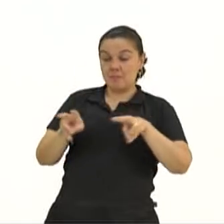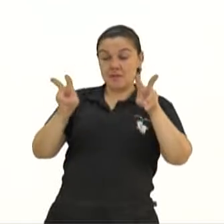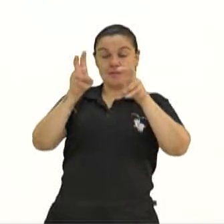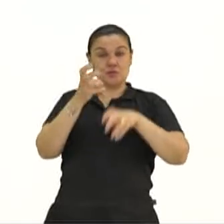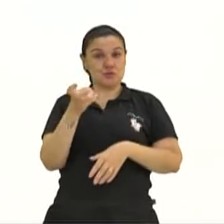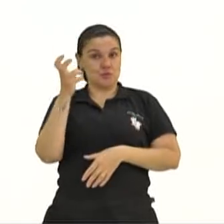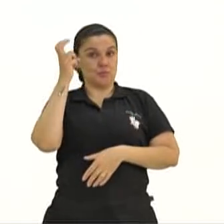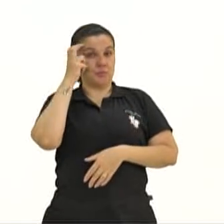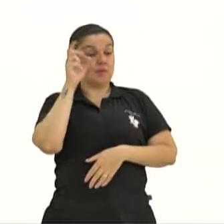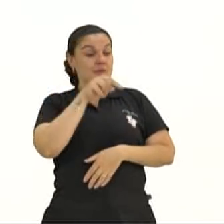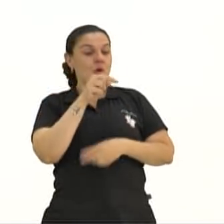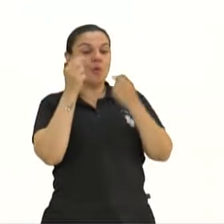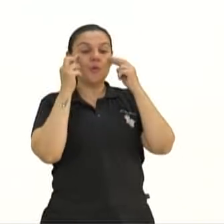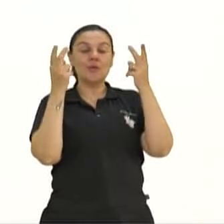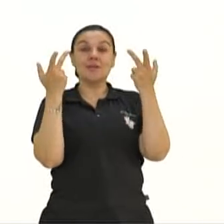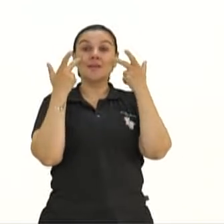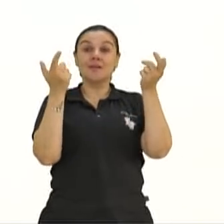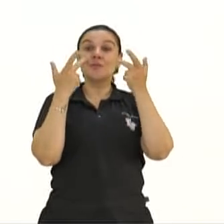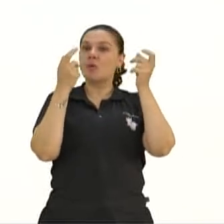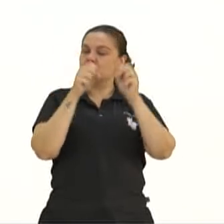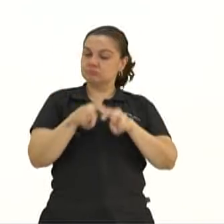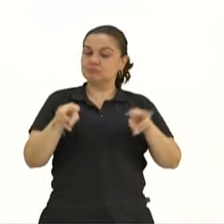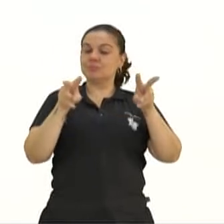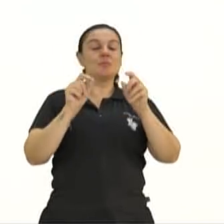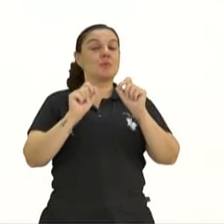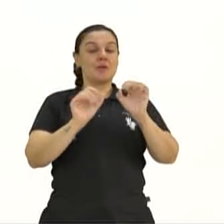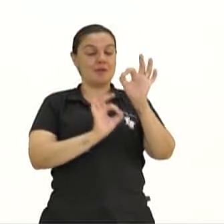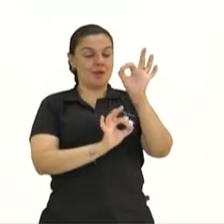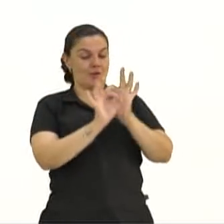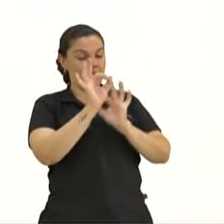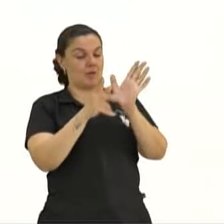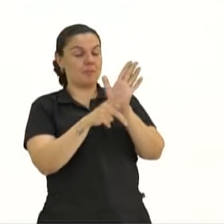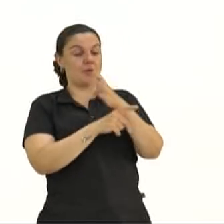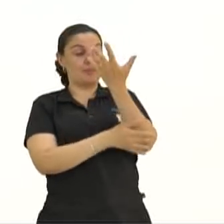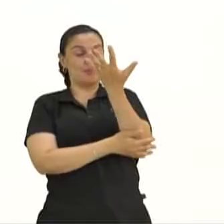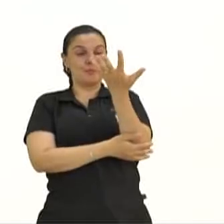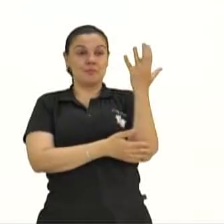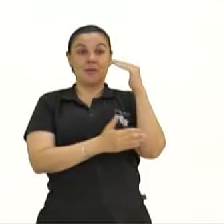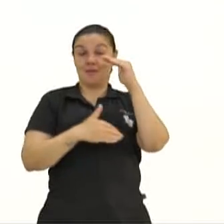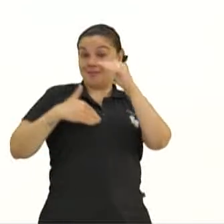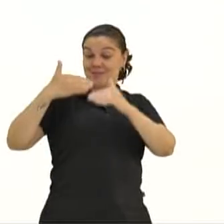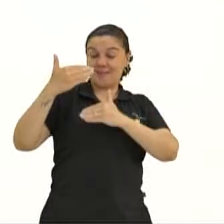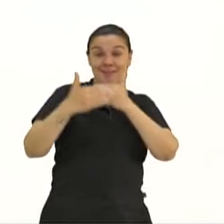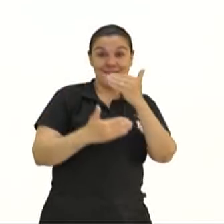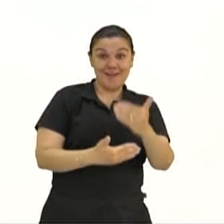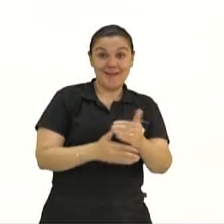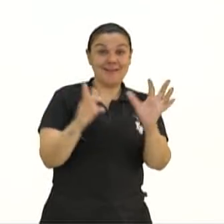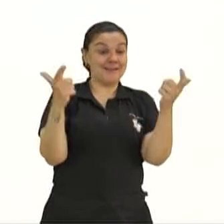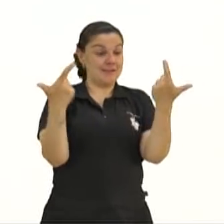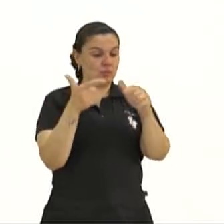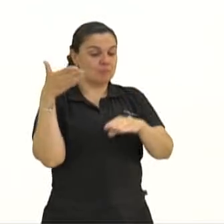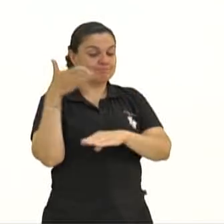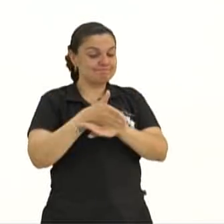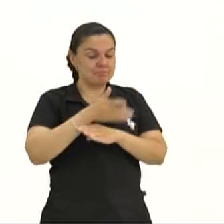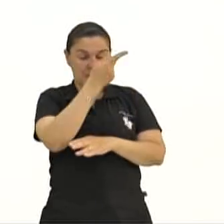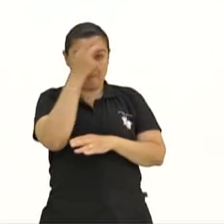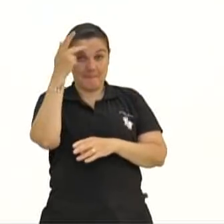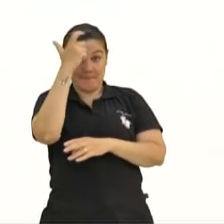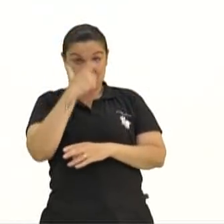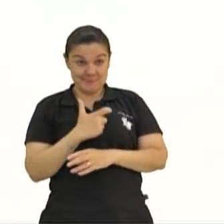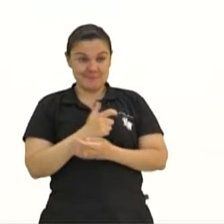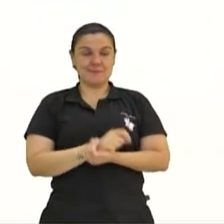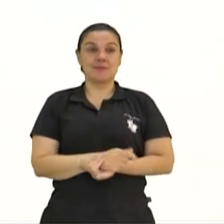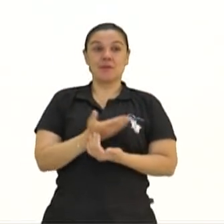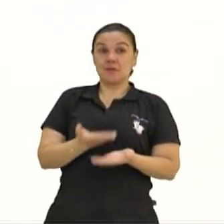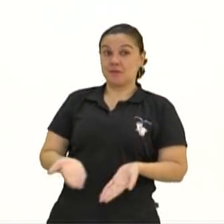culturais. Paisagens naturais, aquelas formadas por meio de processos da natureza, sem a interferência